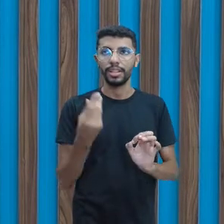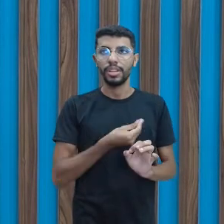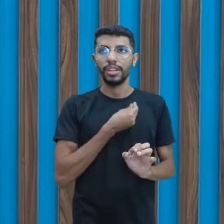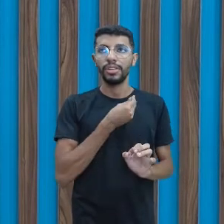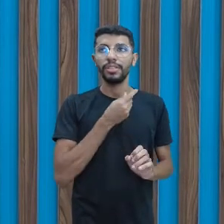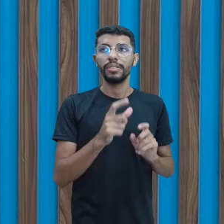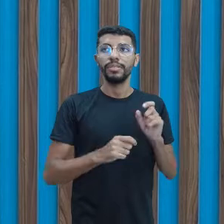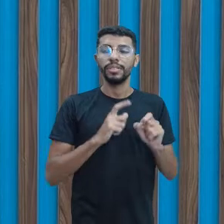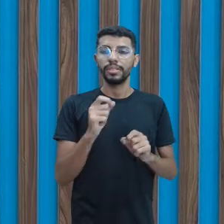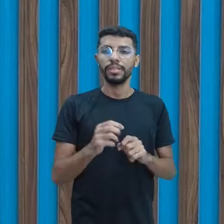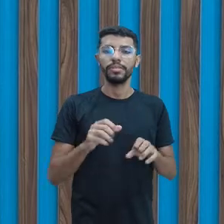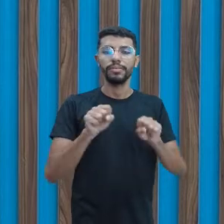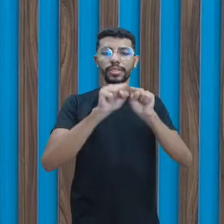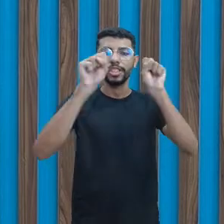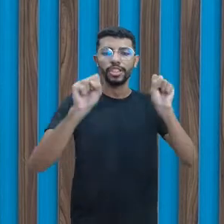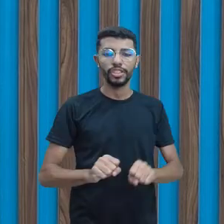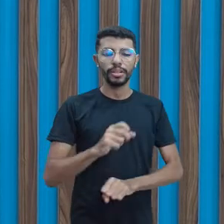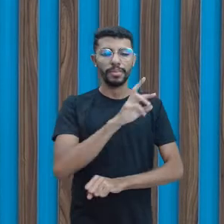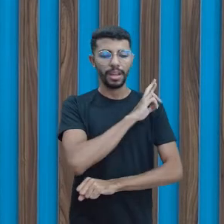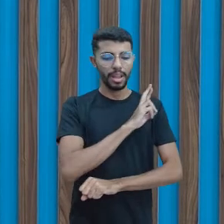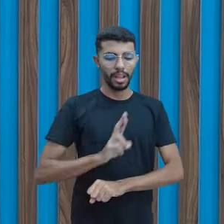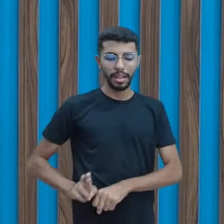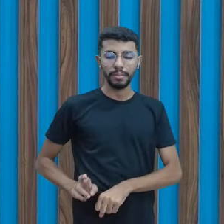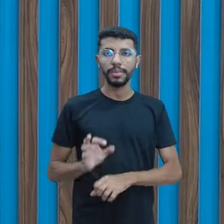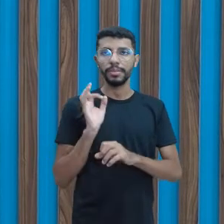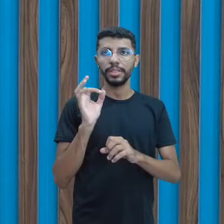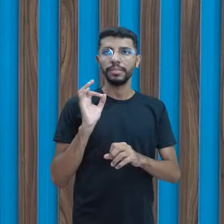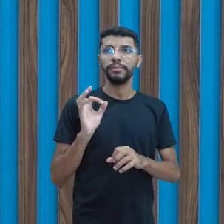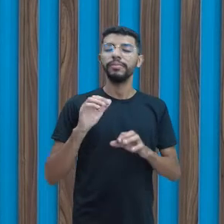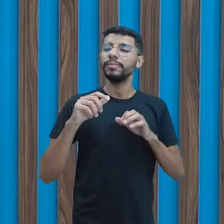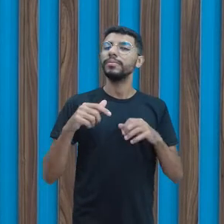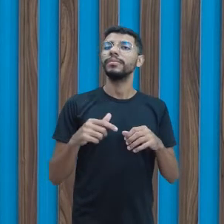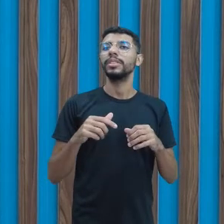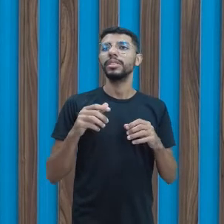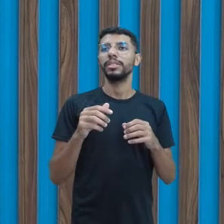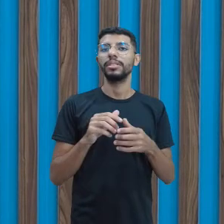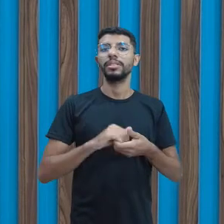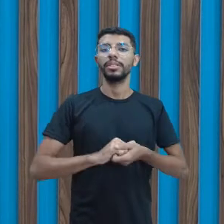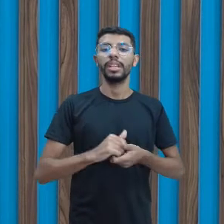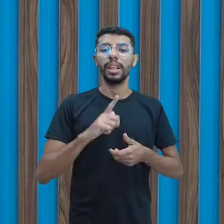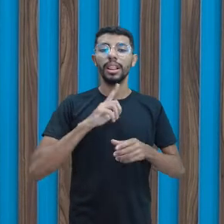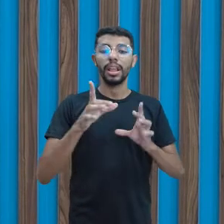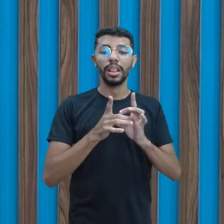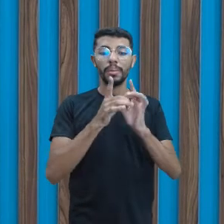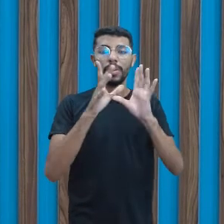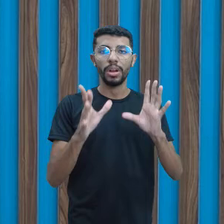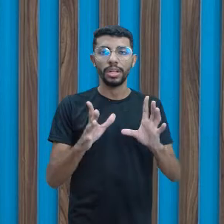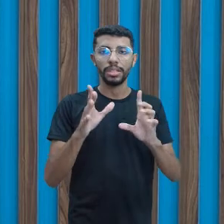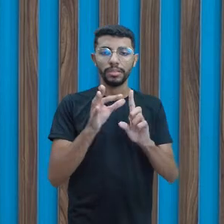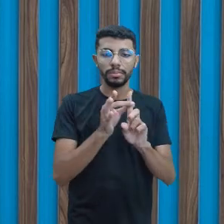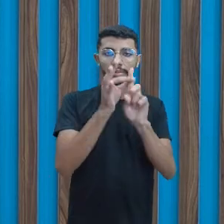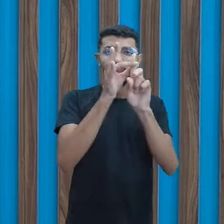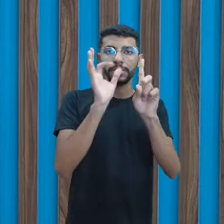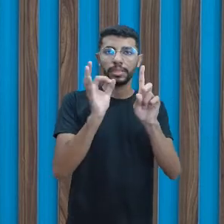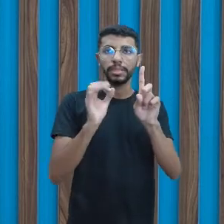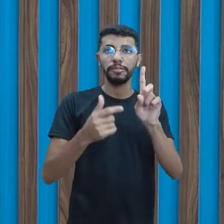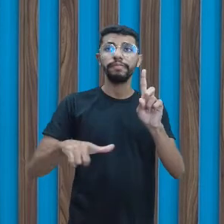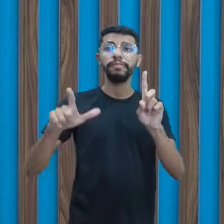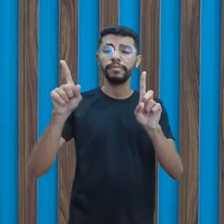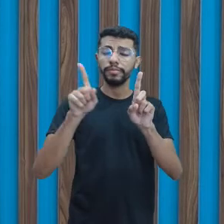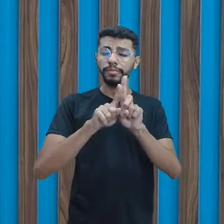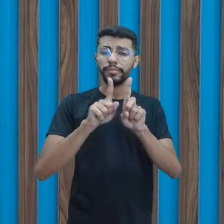sistema republicano que preza pela democracia, né? Tem na democracia um dos